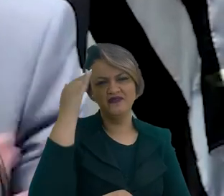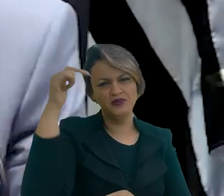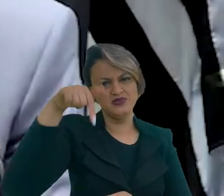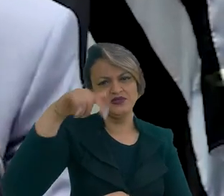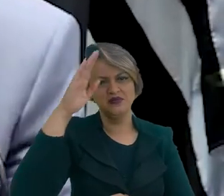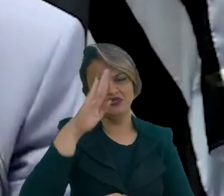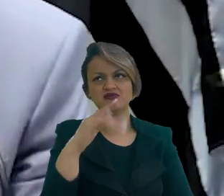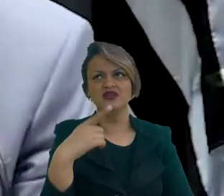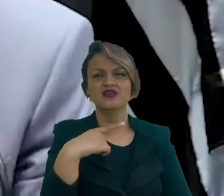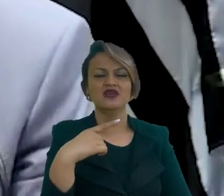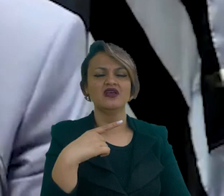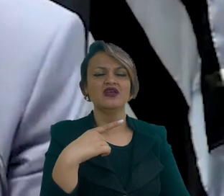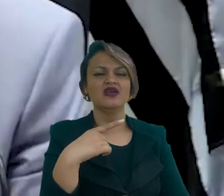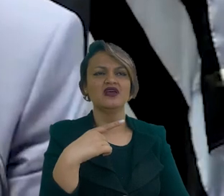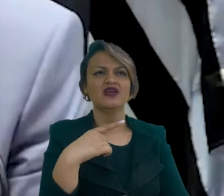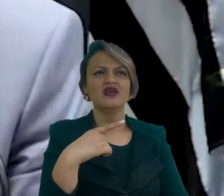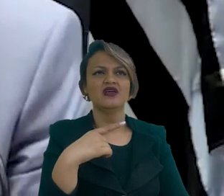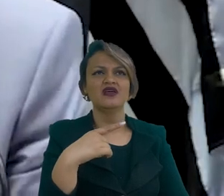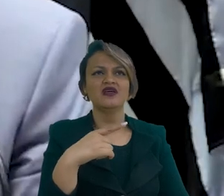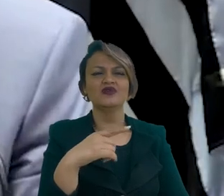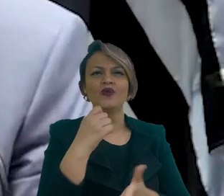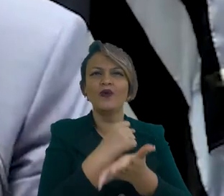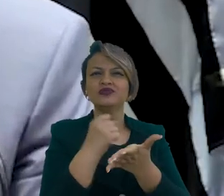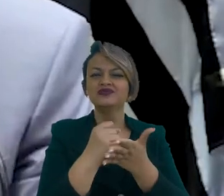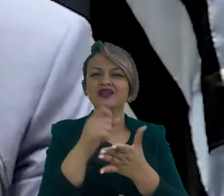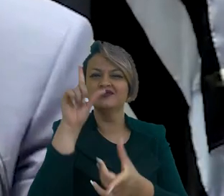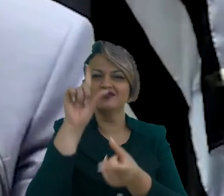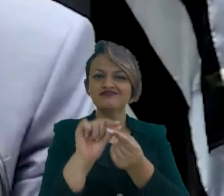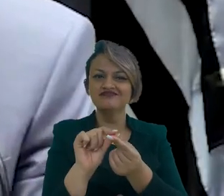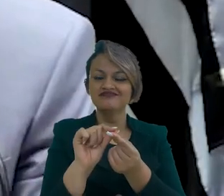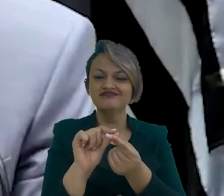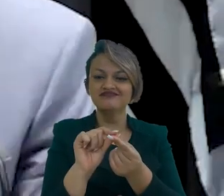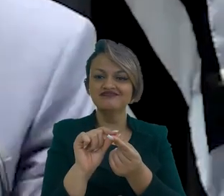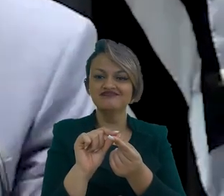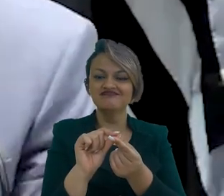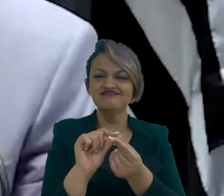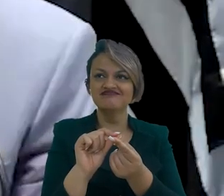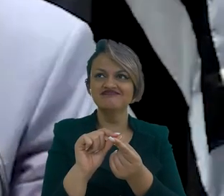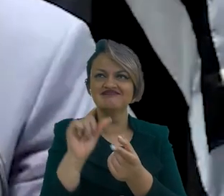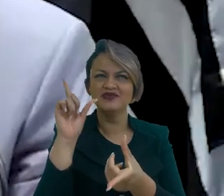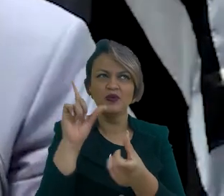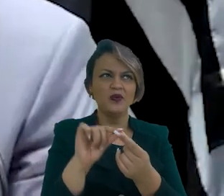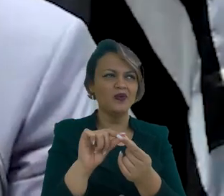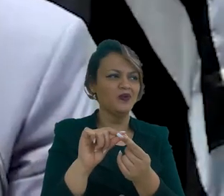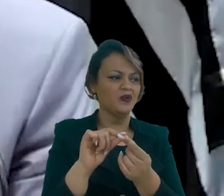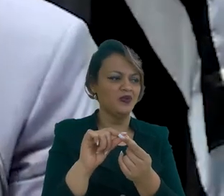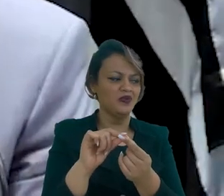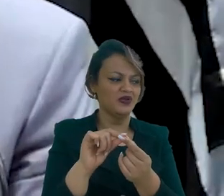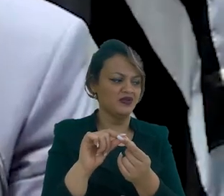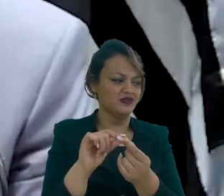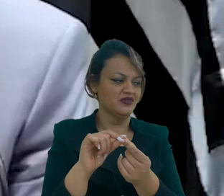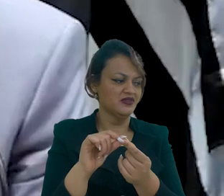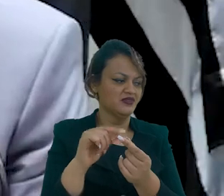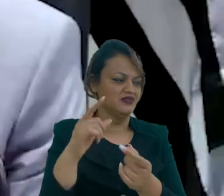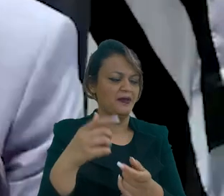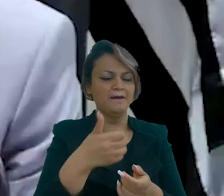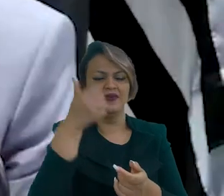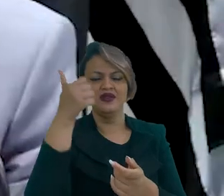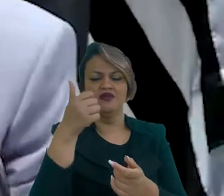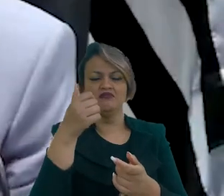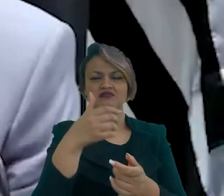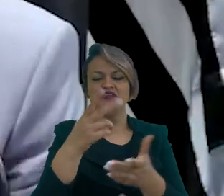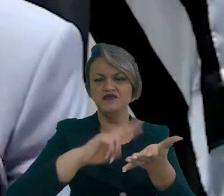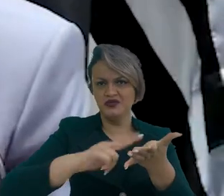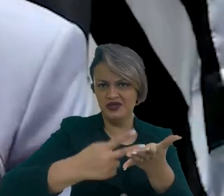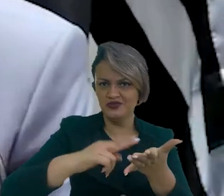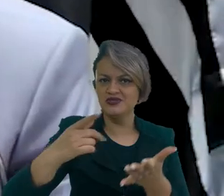roupa famoso aqui no nosso país por causa daquela versão abreviada do contrato que foi traduzida né doença roupa mas ele tem maior muito melhores